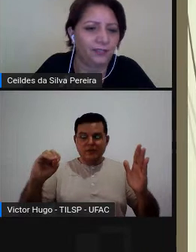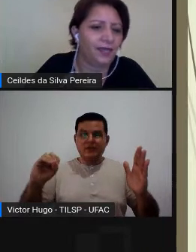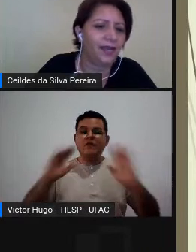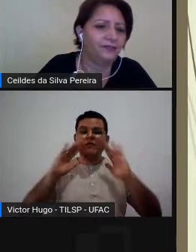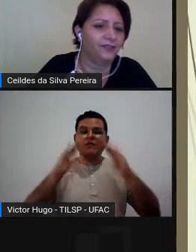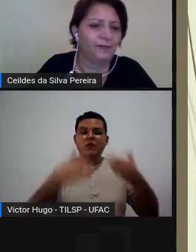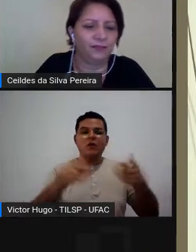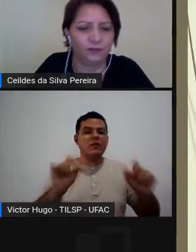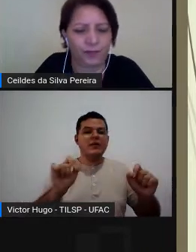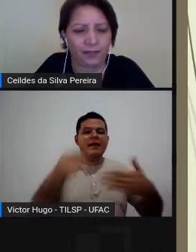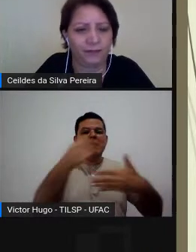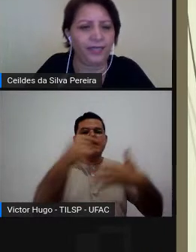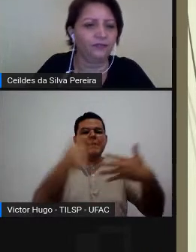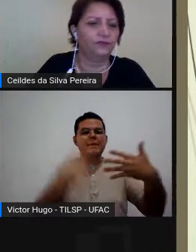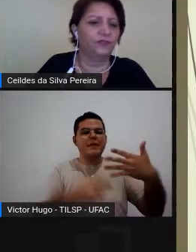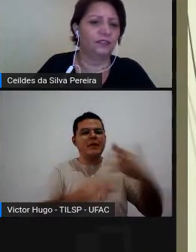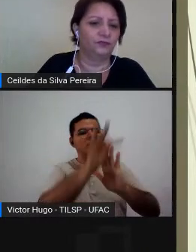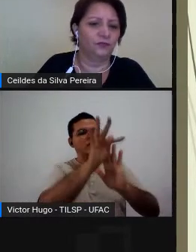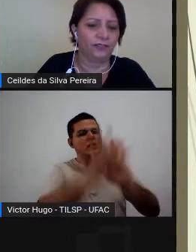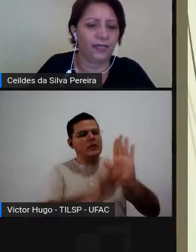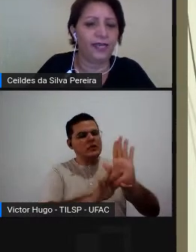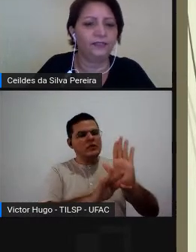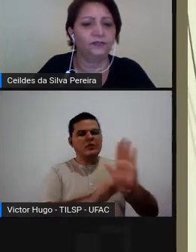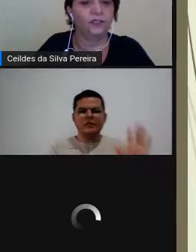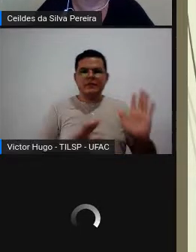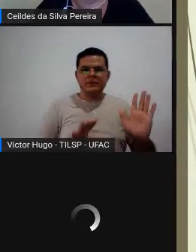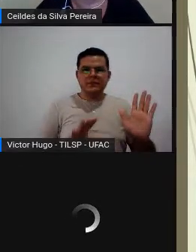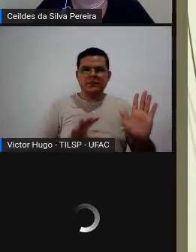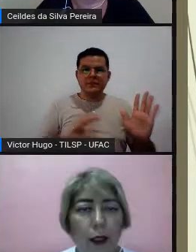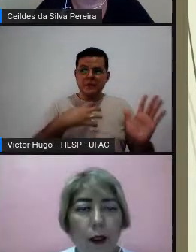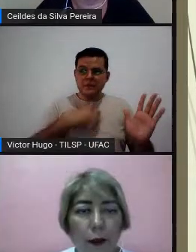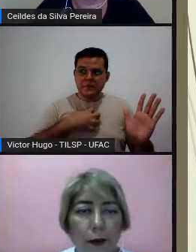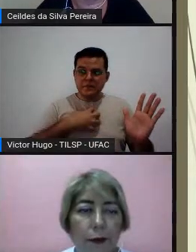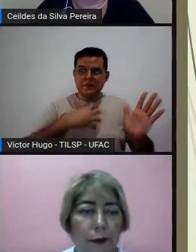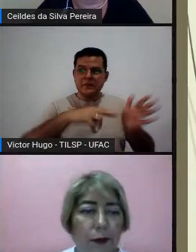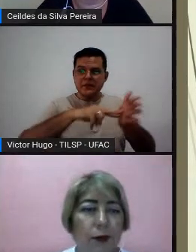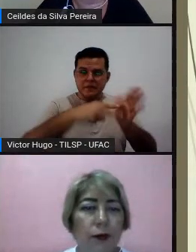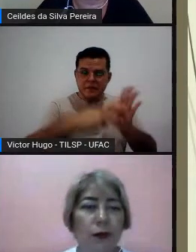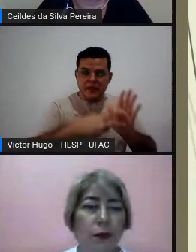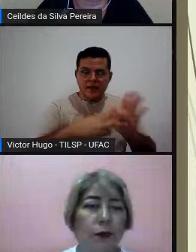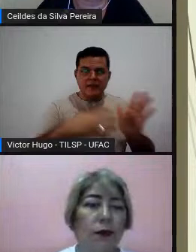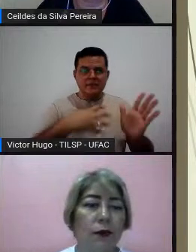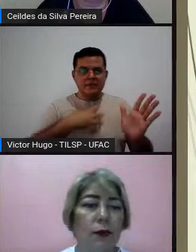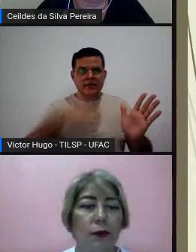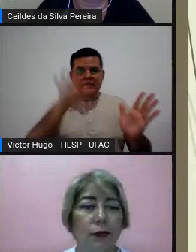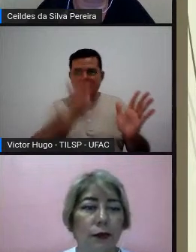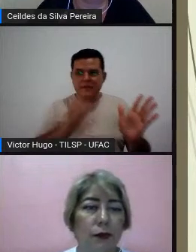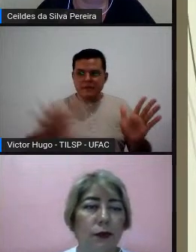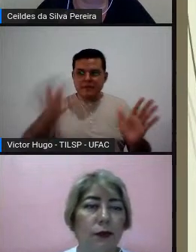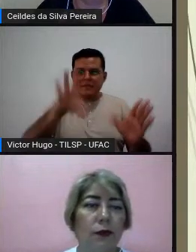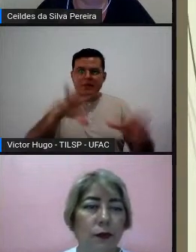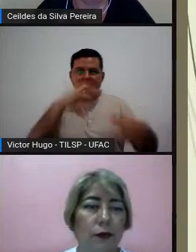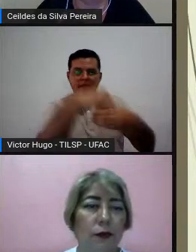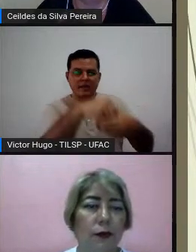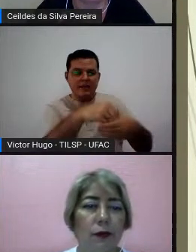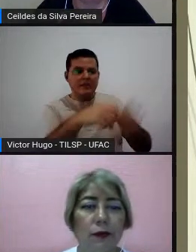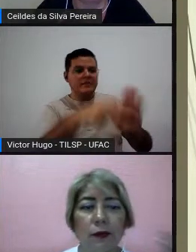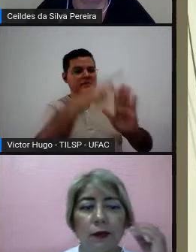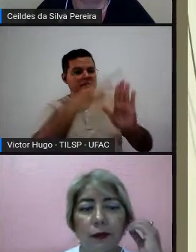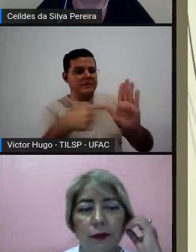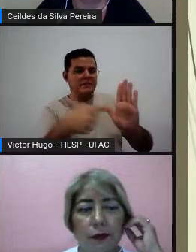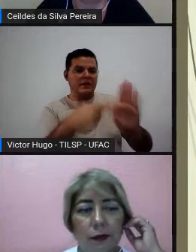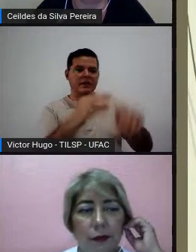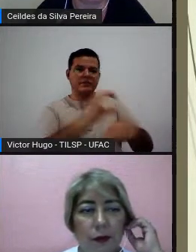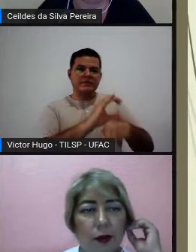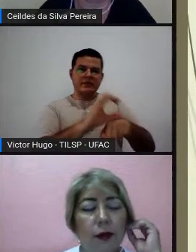textualidade, aspectos pragmáticos da textualidade, são, de fato, presentes nesse plano de curso da